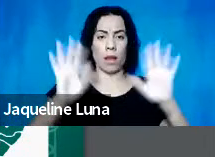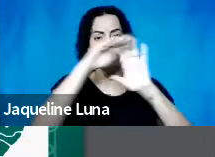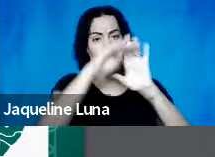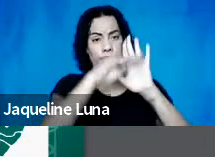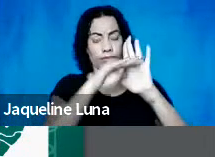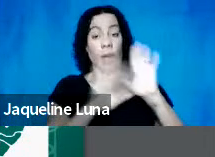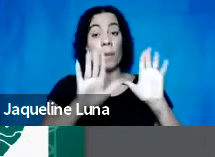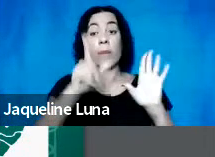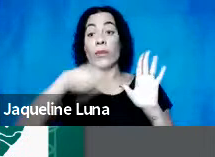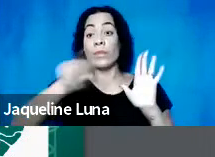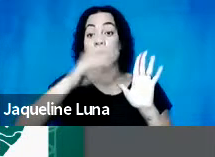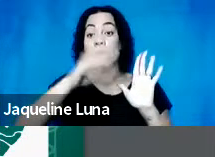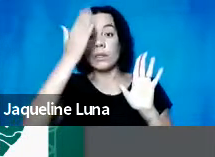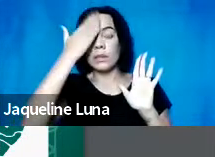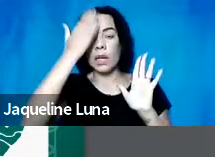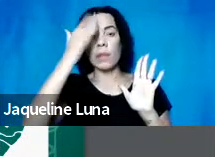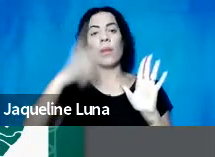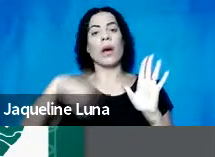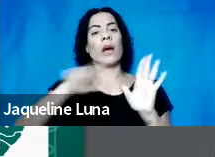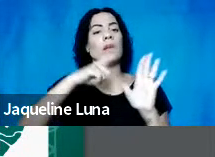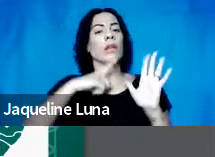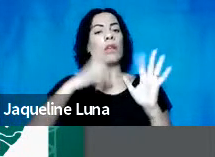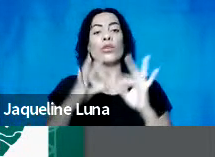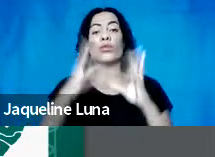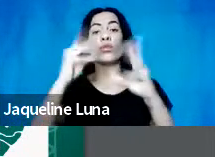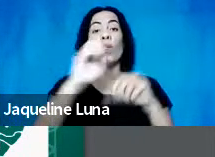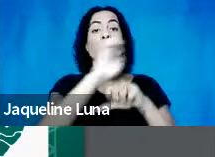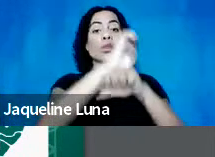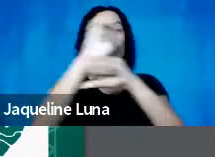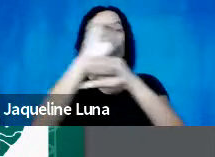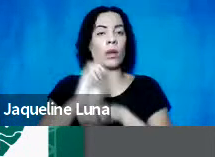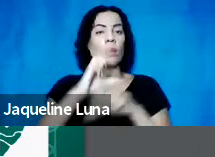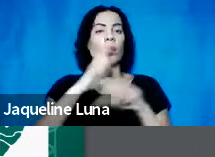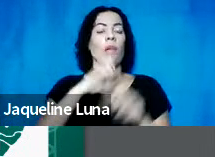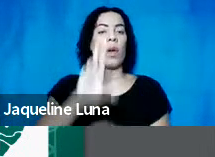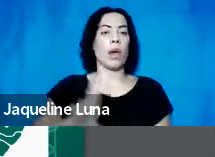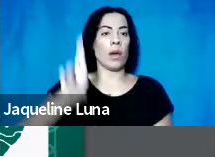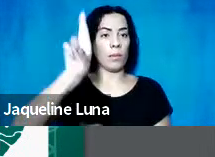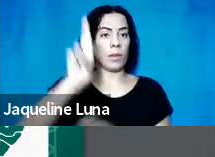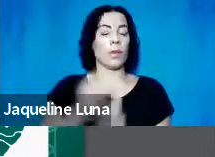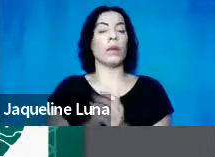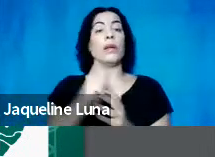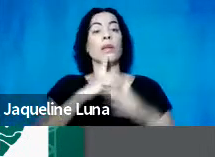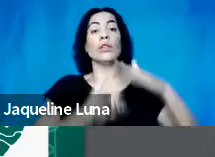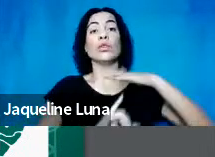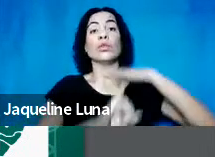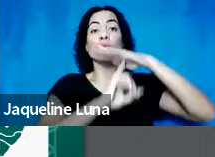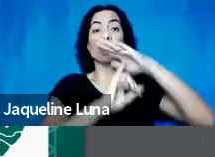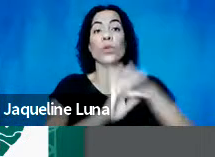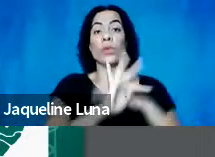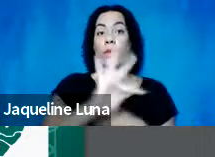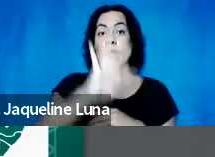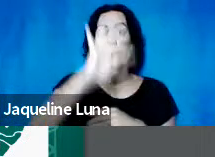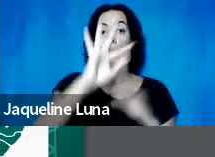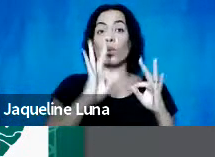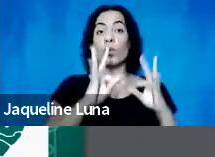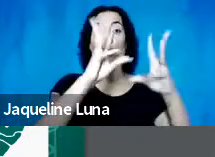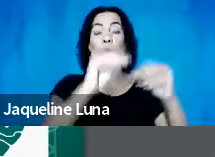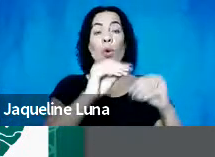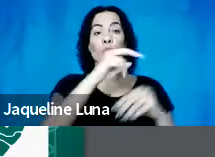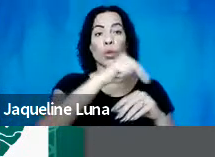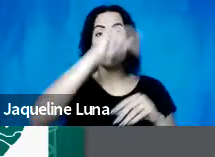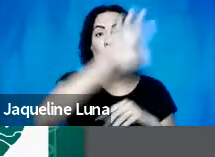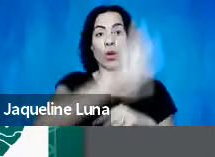gente tem todos os estados representados nessas instituições. Nós temos os institutos federais, todos do Nordeste estão participando